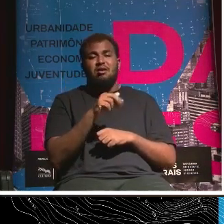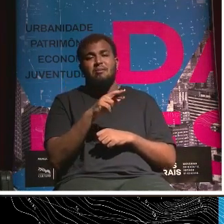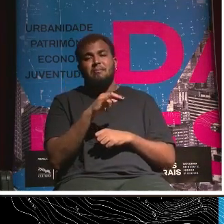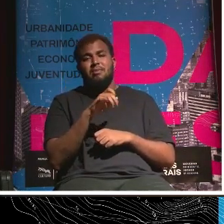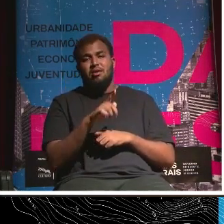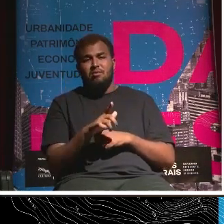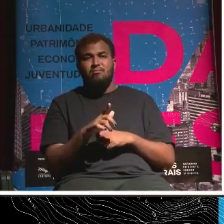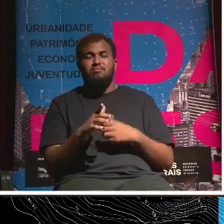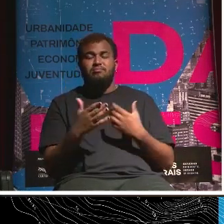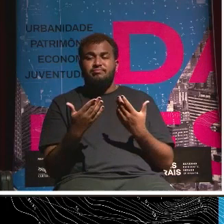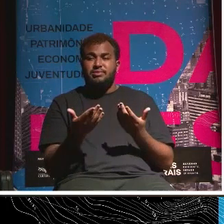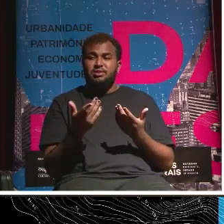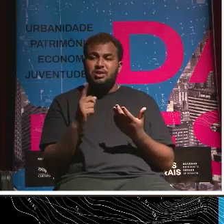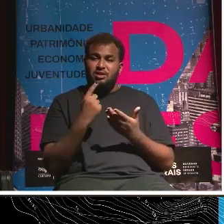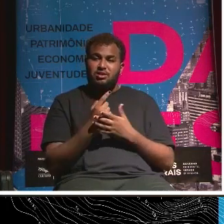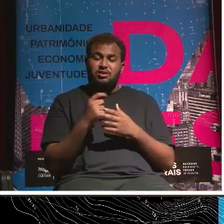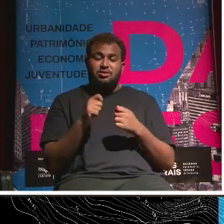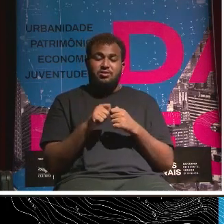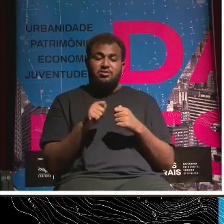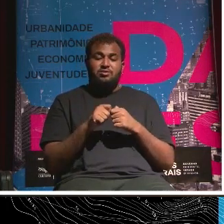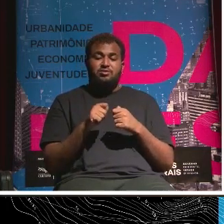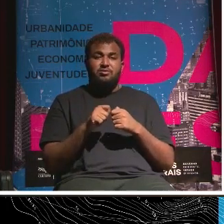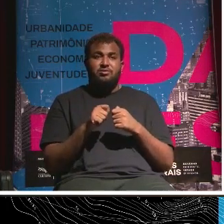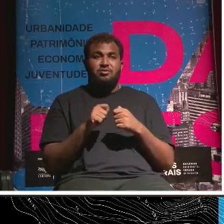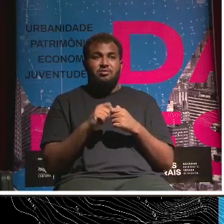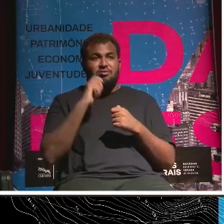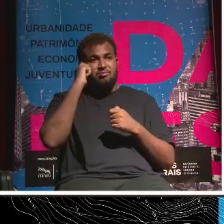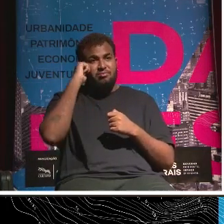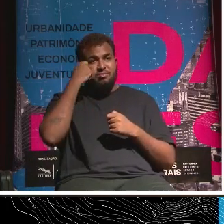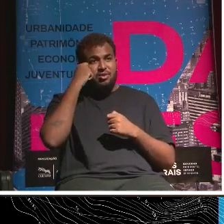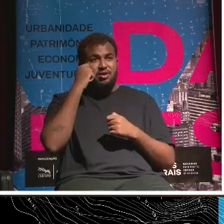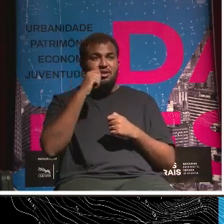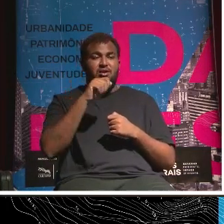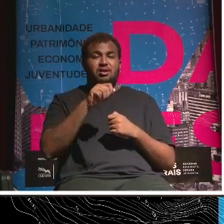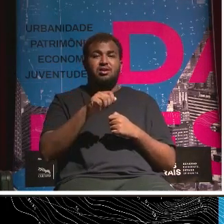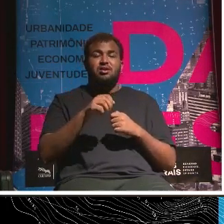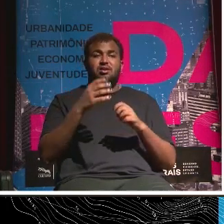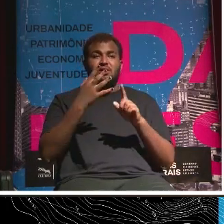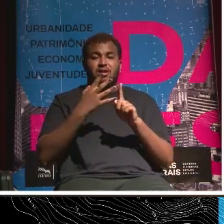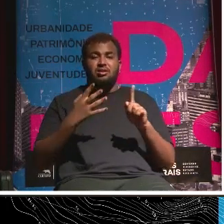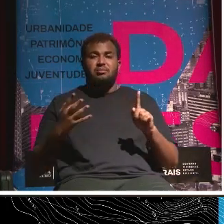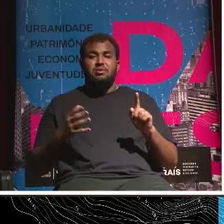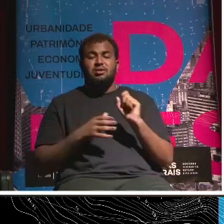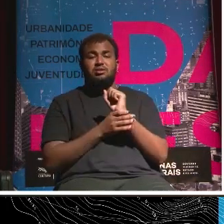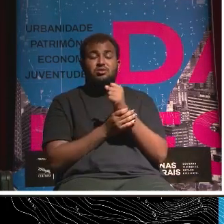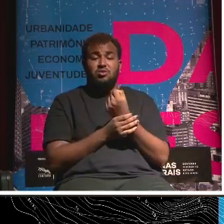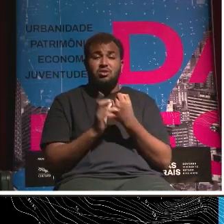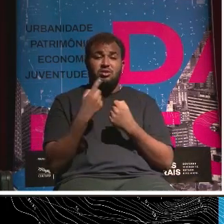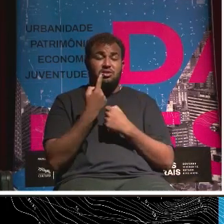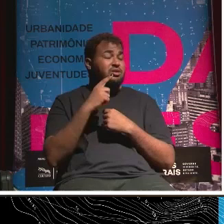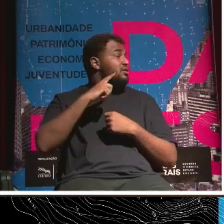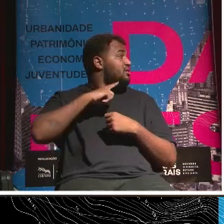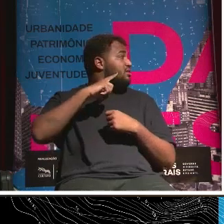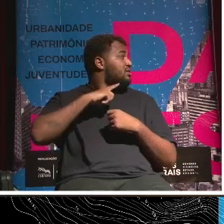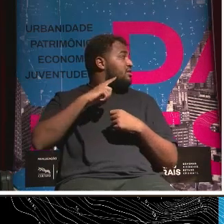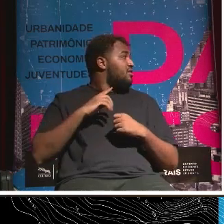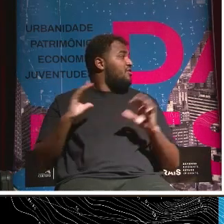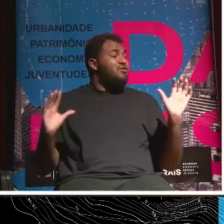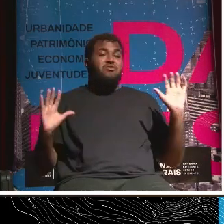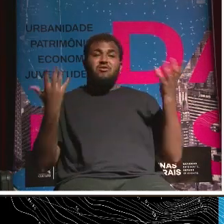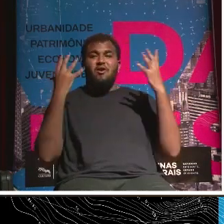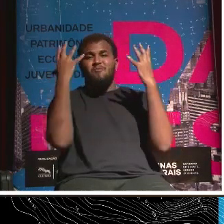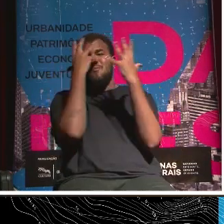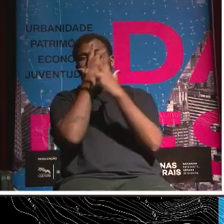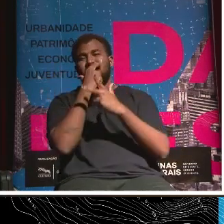Então, a gente faz o Baile do Popô pensando essa diversão preta LGBT segura, onde a gente gera grana. Então, é uma festa bonita, mas tem um povo